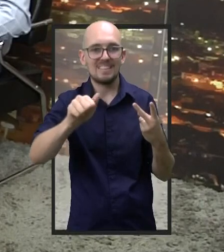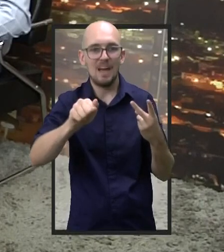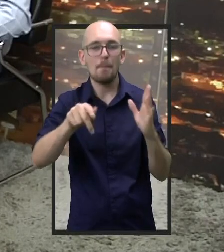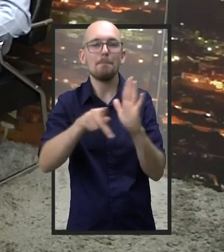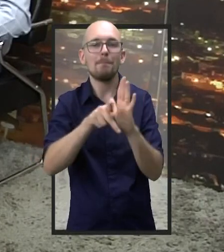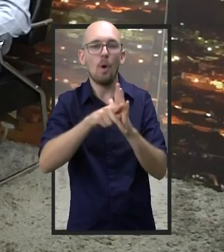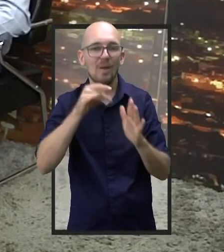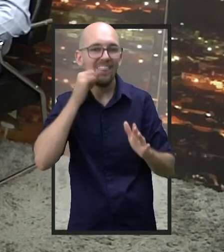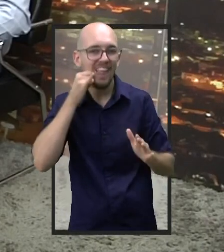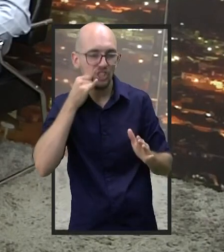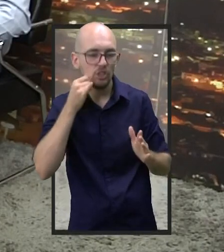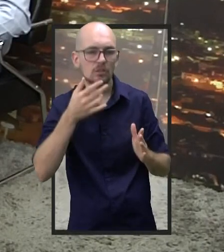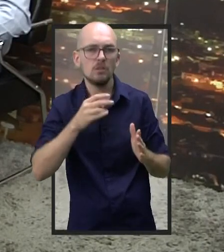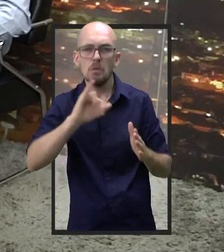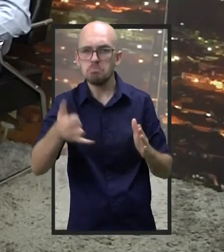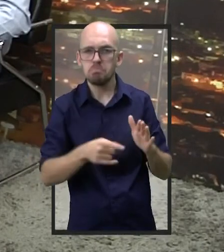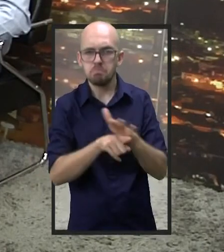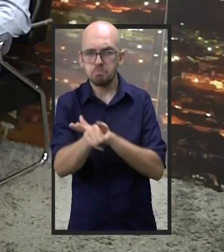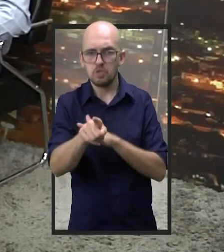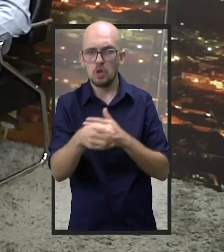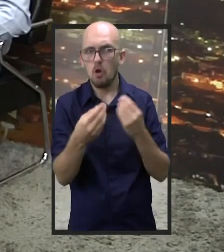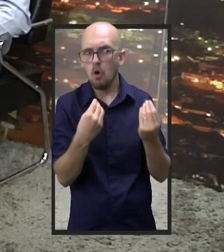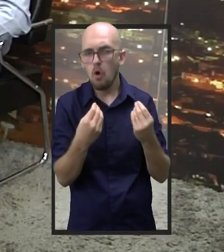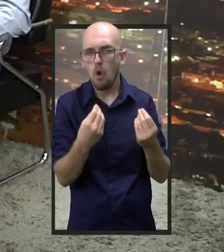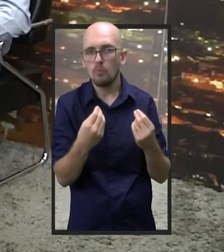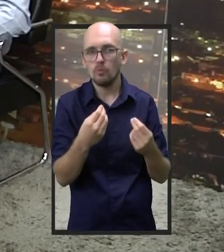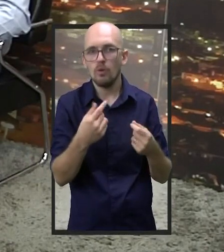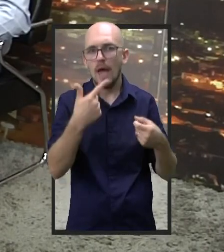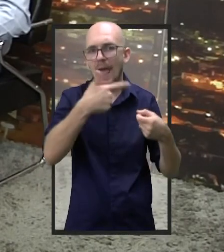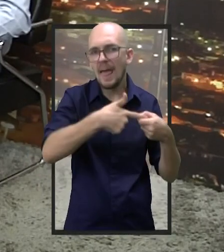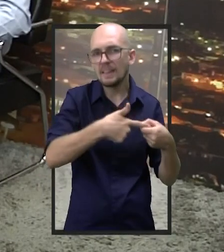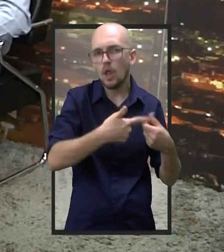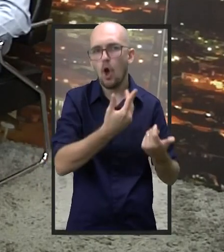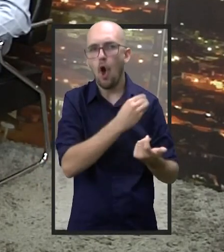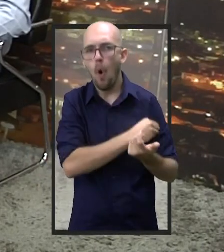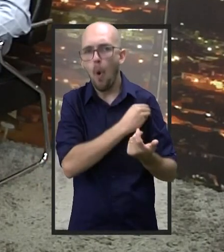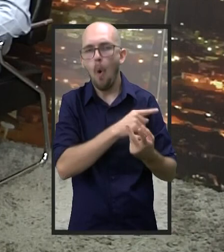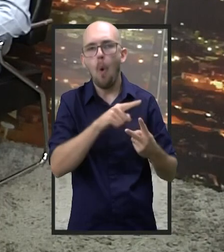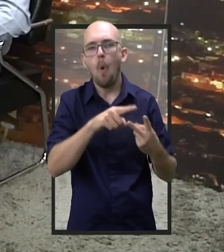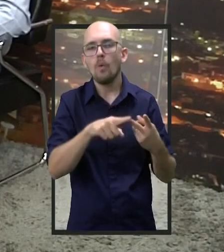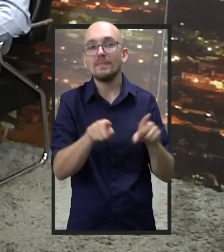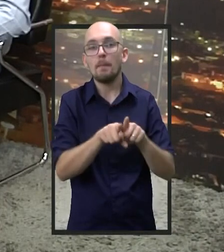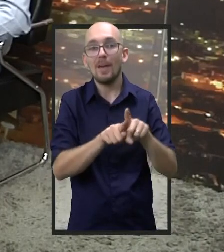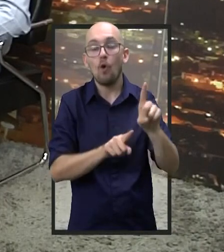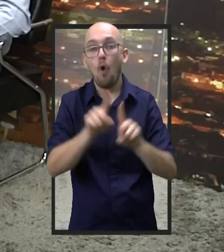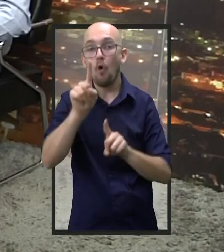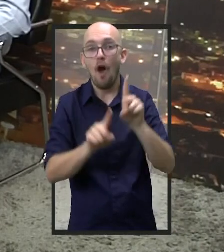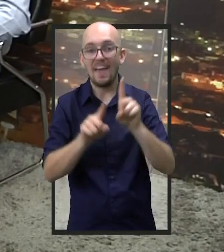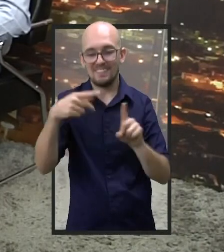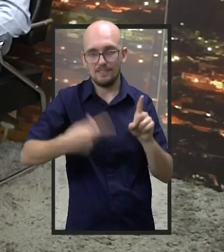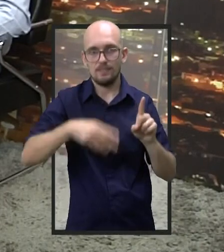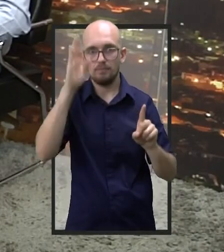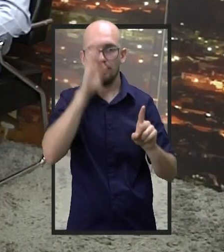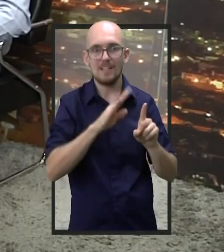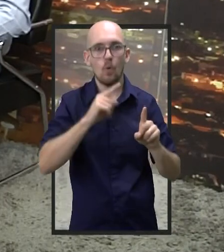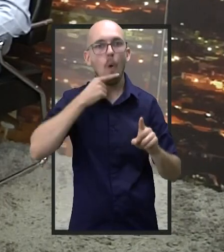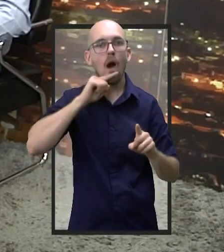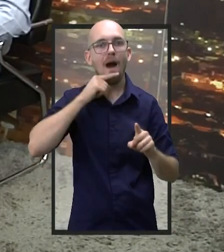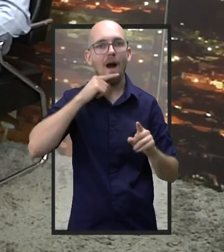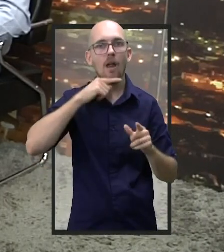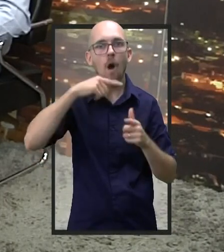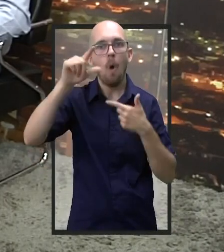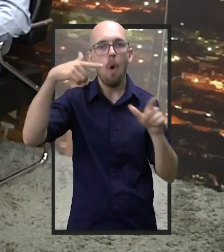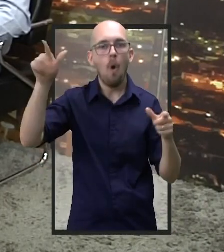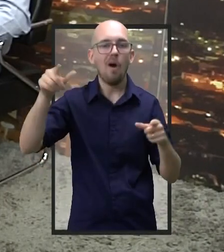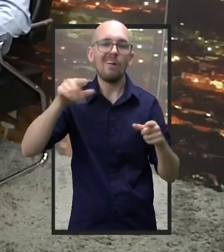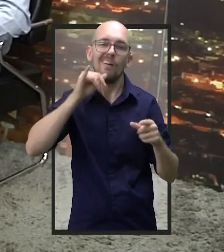essa questão energética, da viabilidade do etanol, a concorrência que a nossa cana tem com produtores de